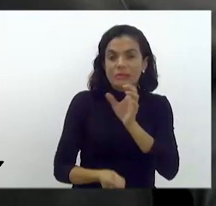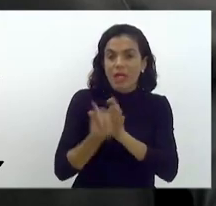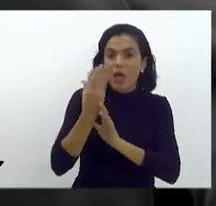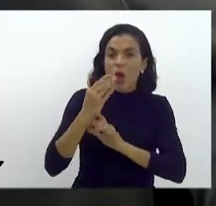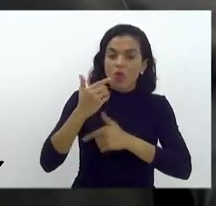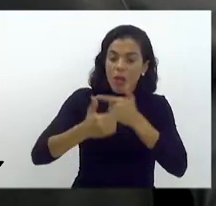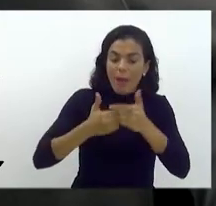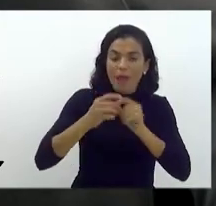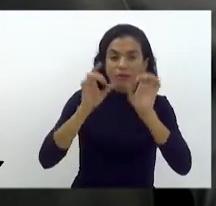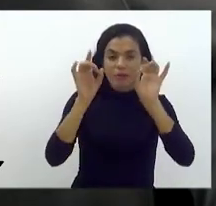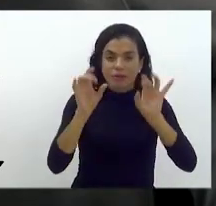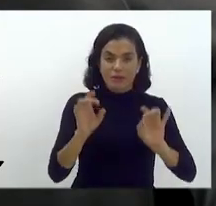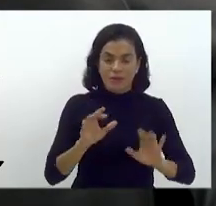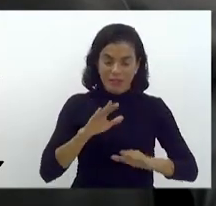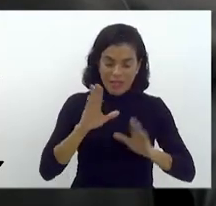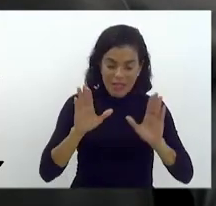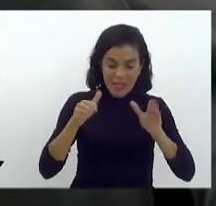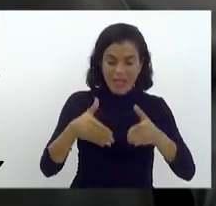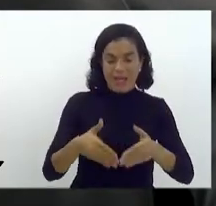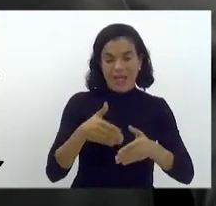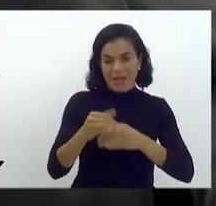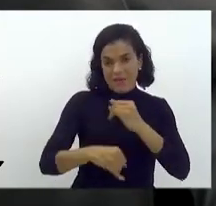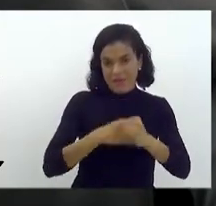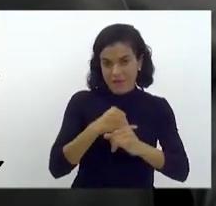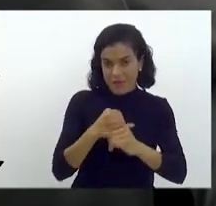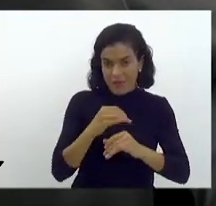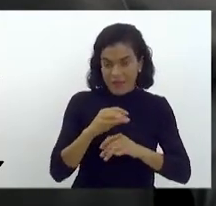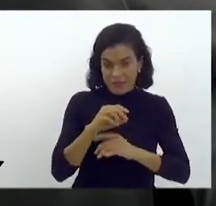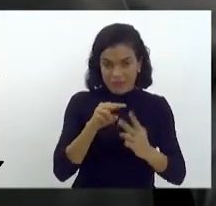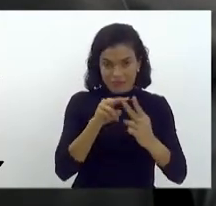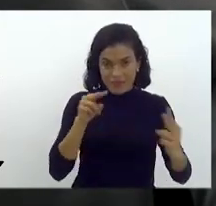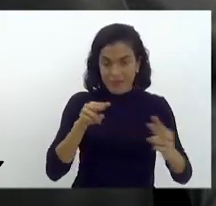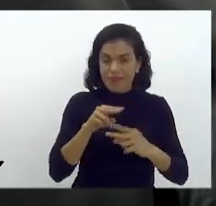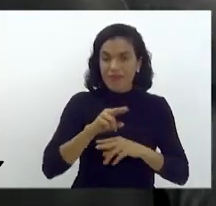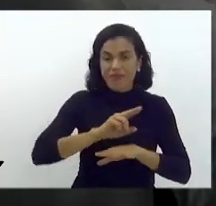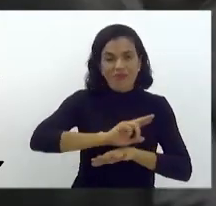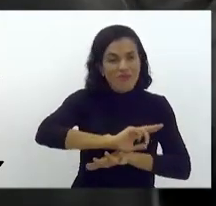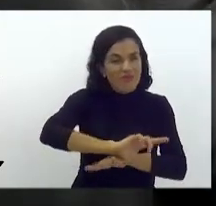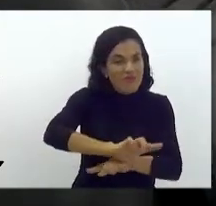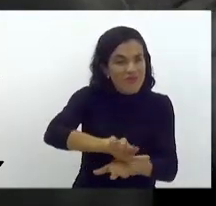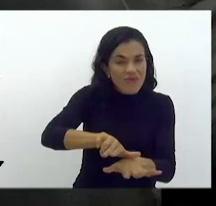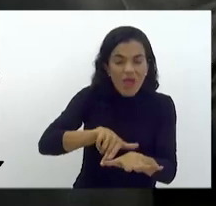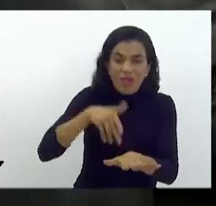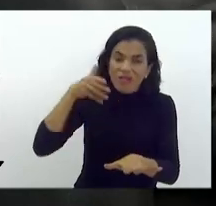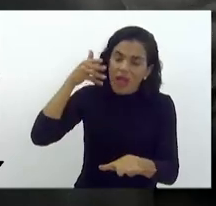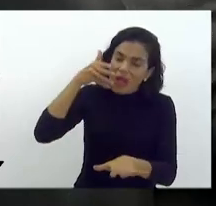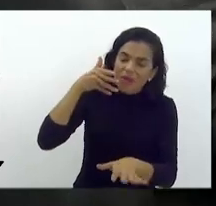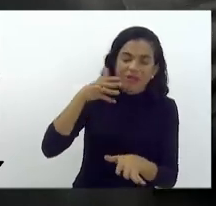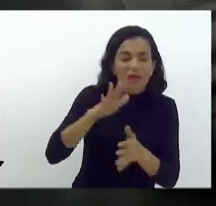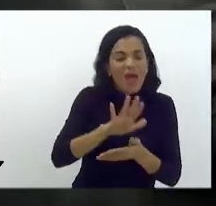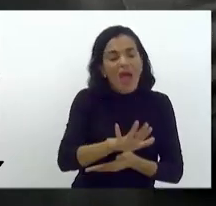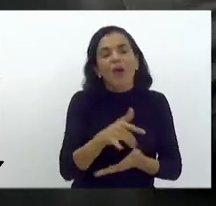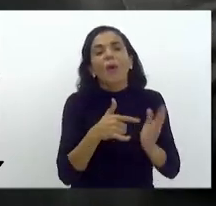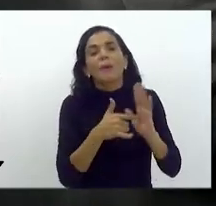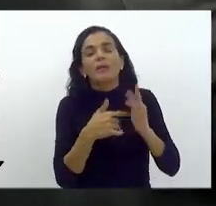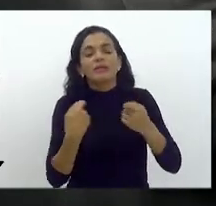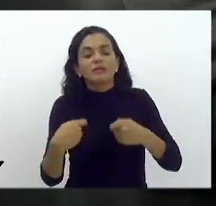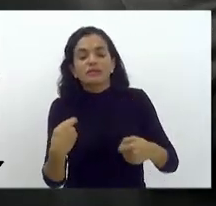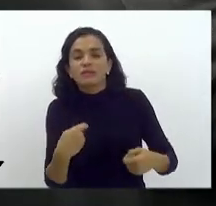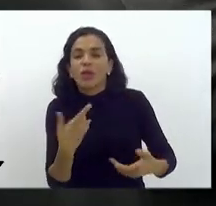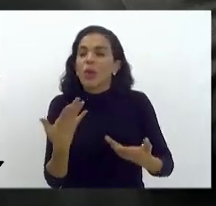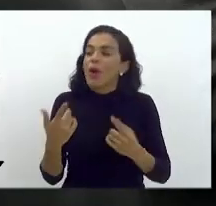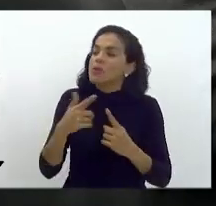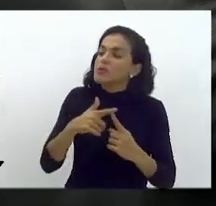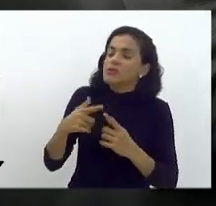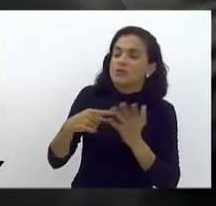da área de informática em função disso vários argumentos vieram não que equipamento você precisa aquilo